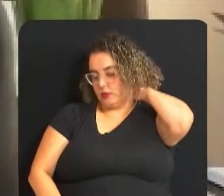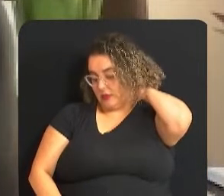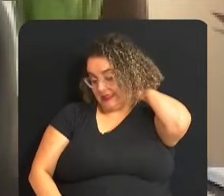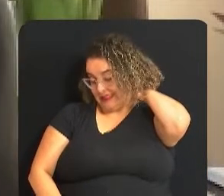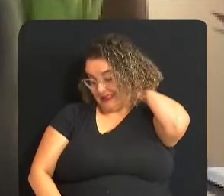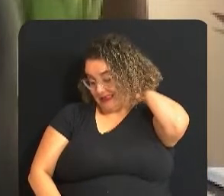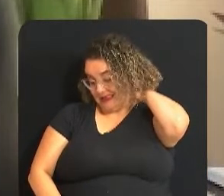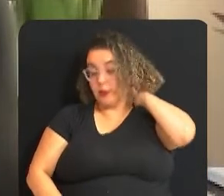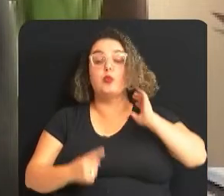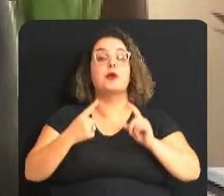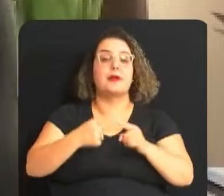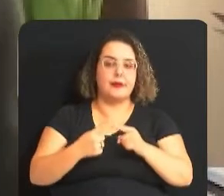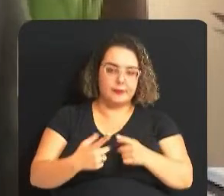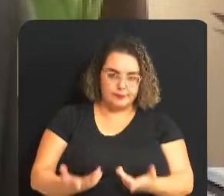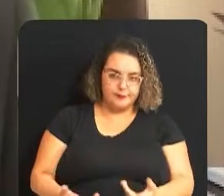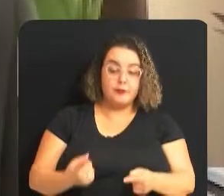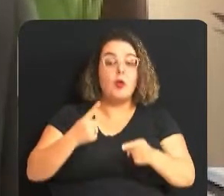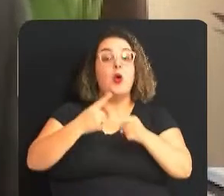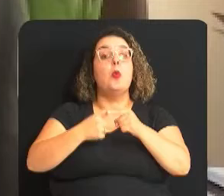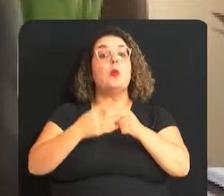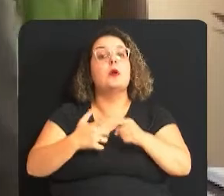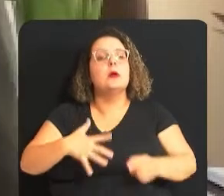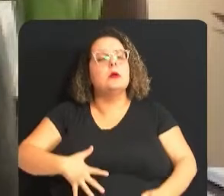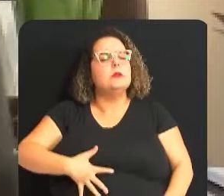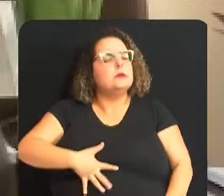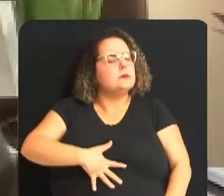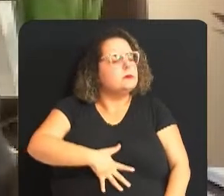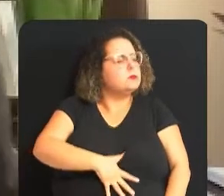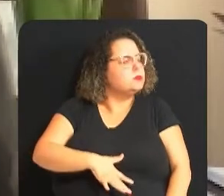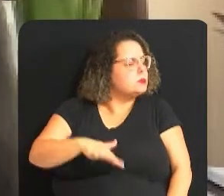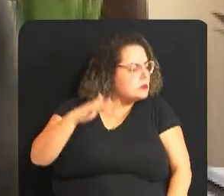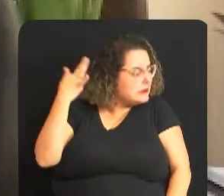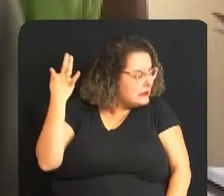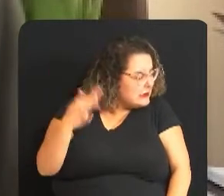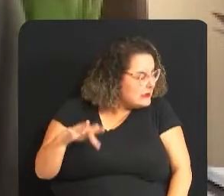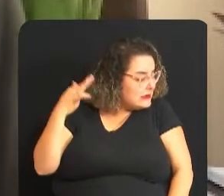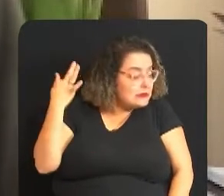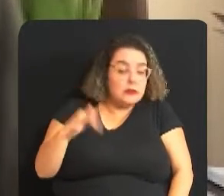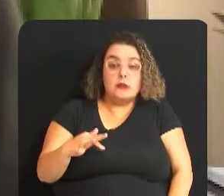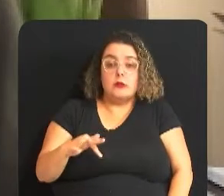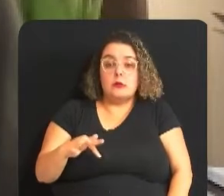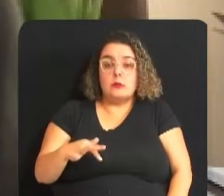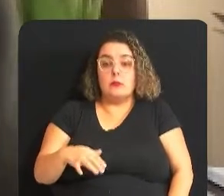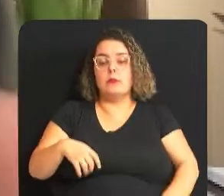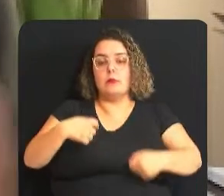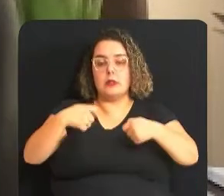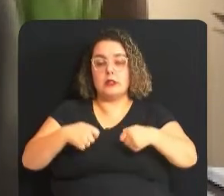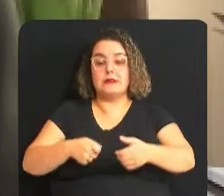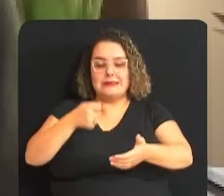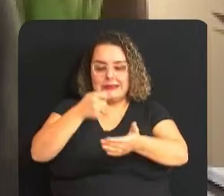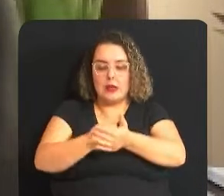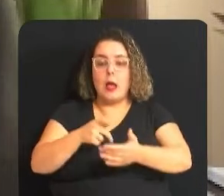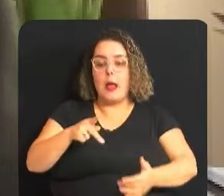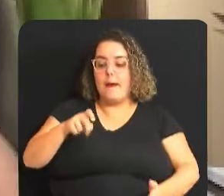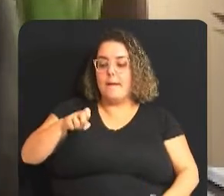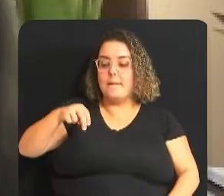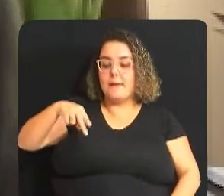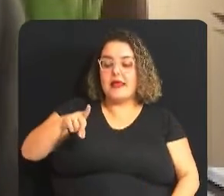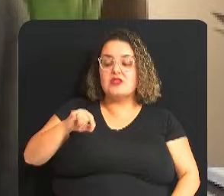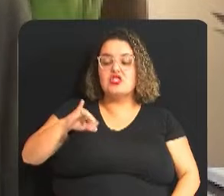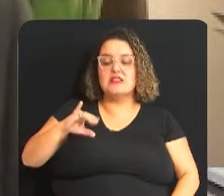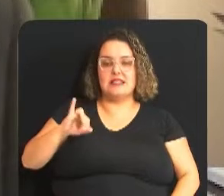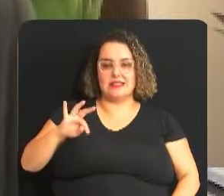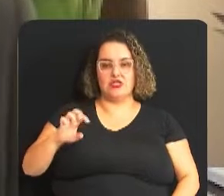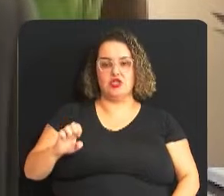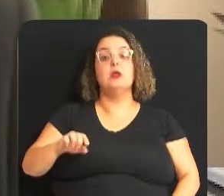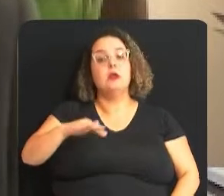Erro médico. Por quê? Porque dor de barriga, eu tenho que garantir que não é uma apendicite que mata. Eu tenho que garantir